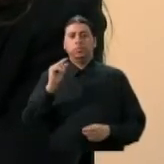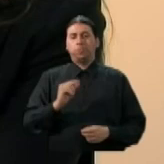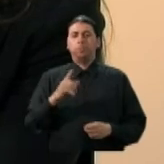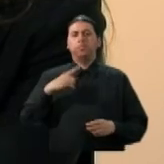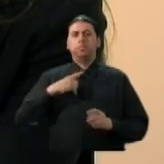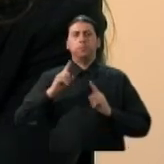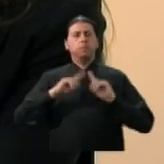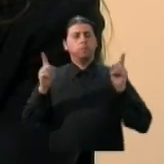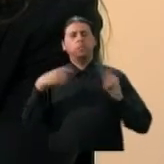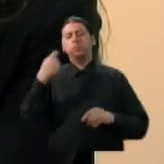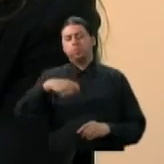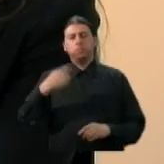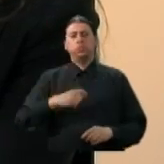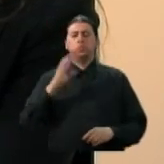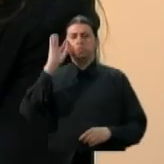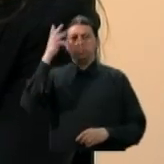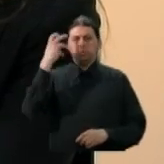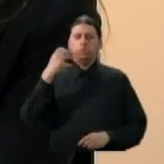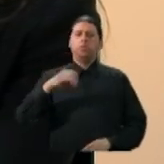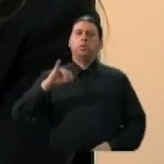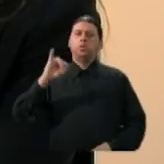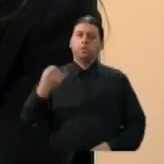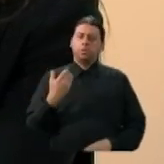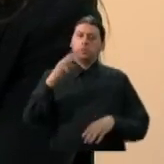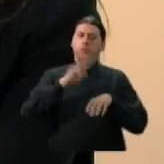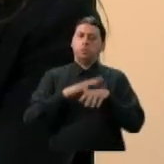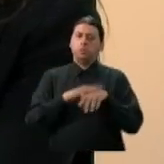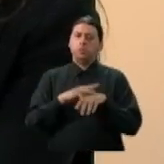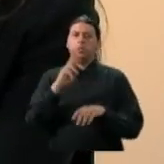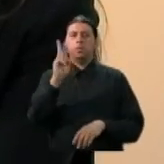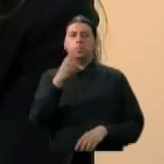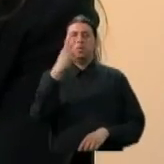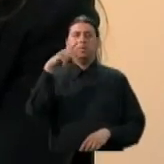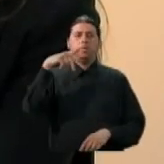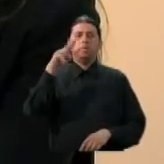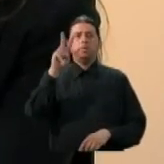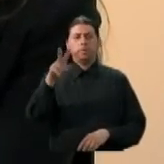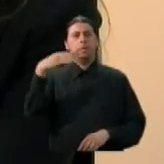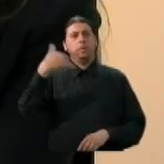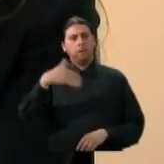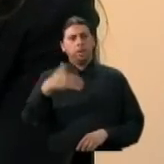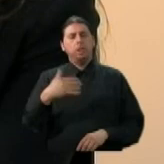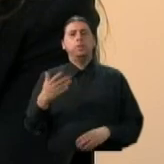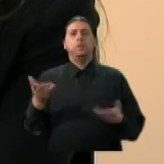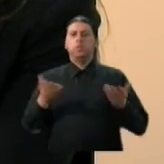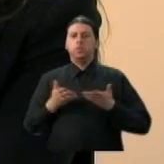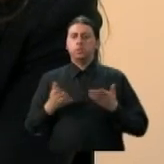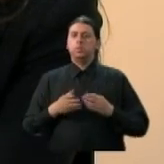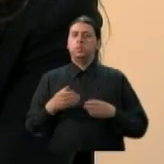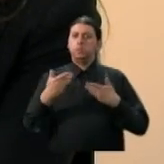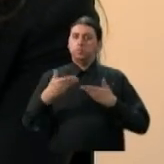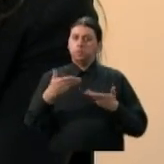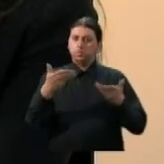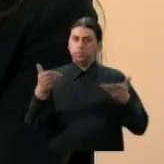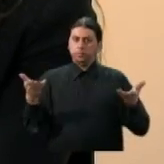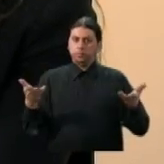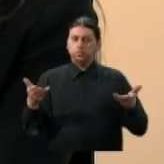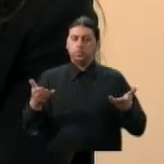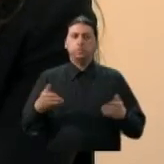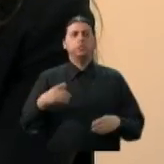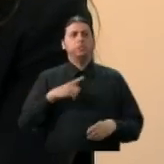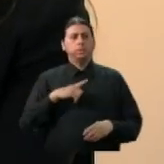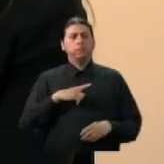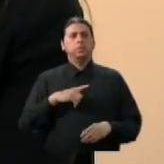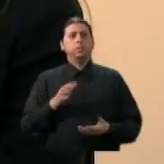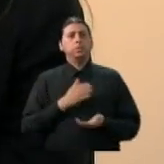né? Não, assim, uma vacina de HPV, ela é bem cara. Então, já que ela está sendo fornecida e